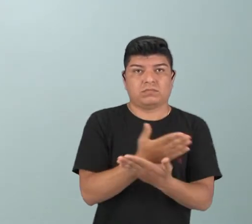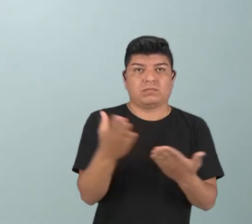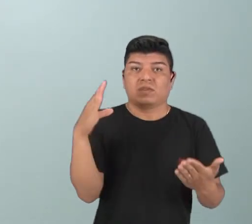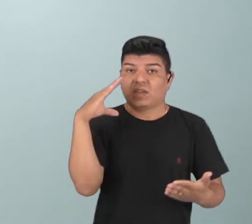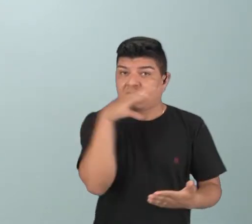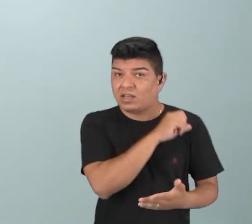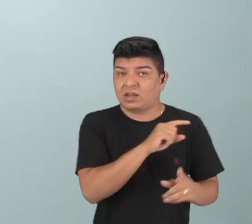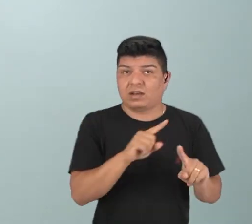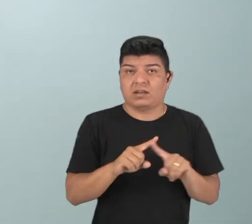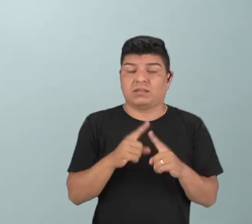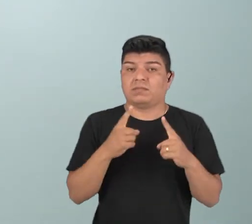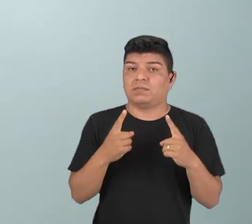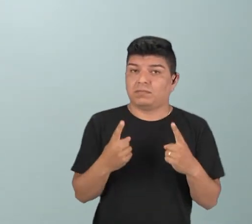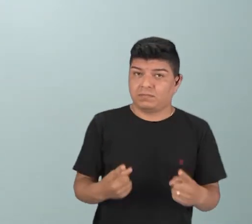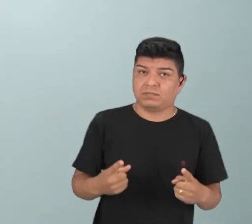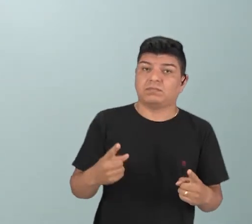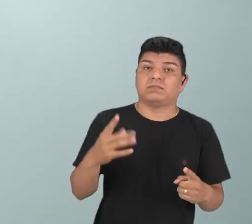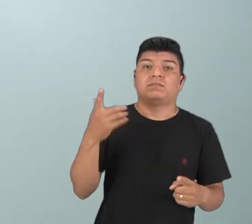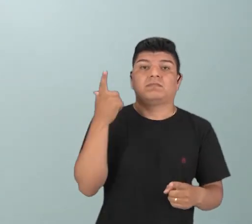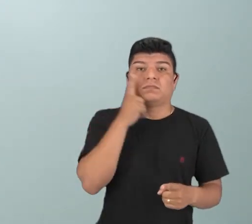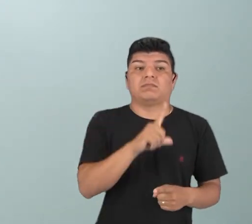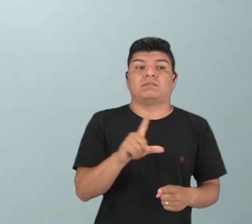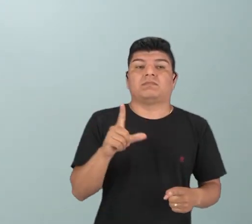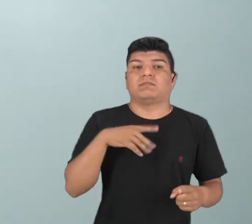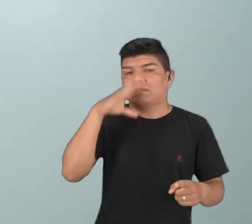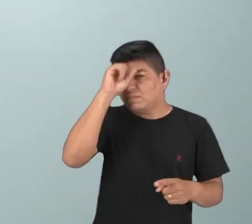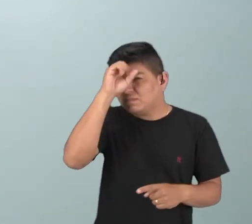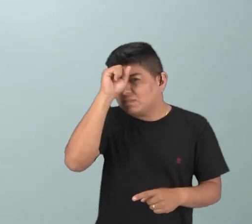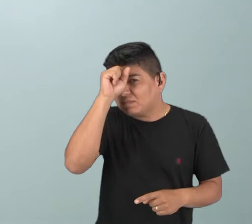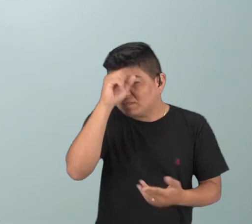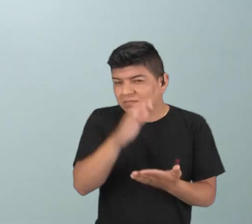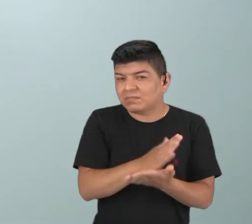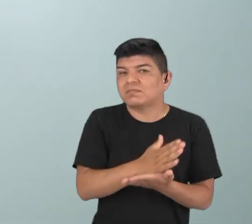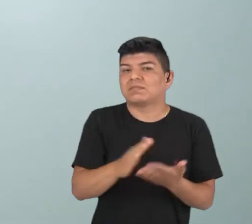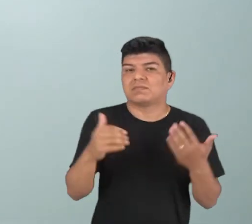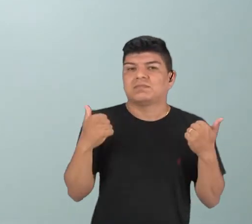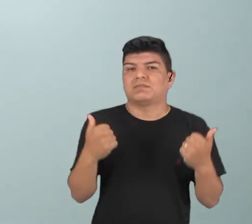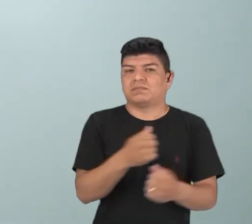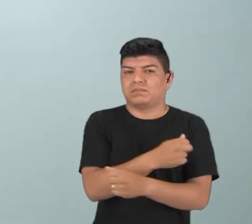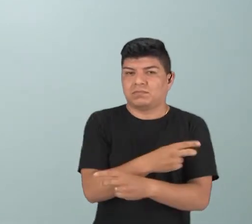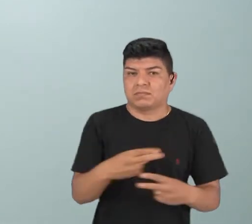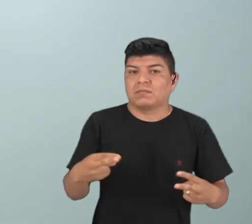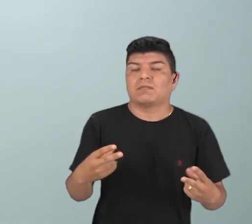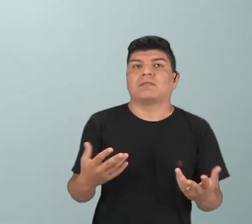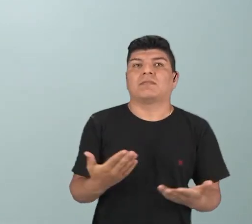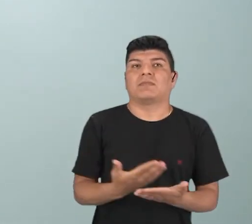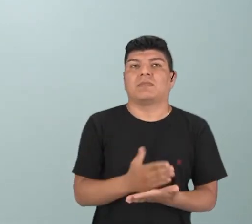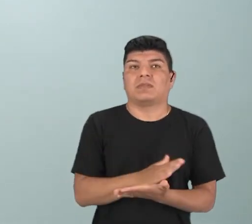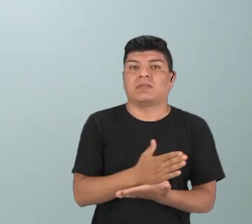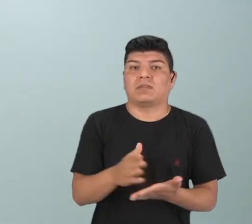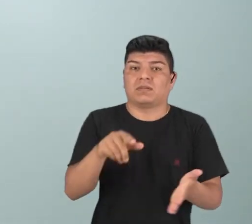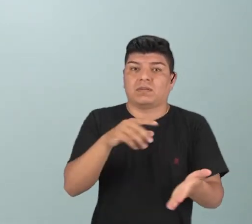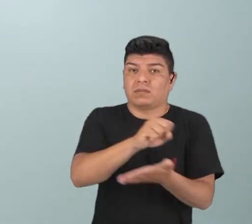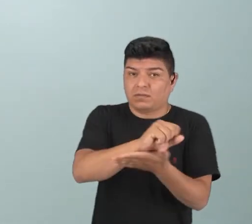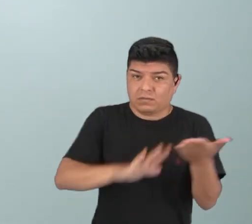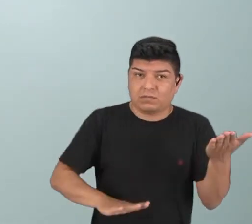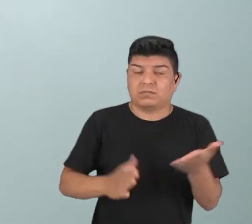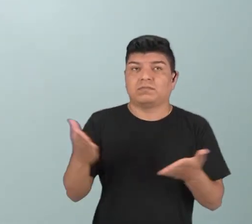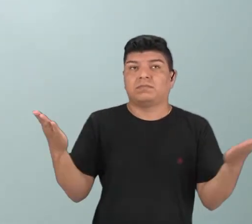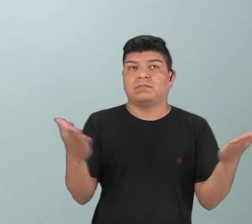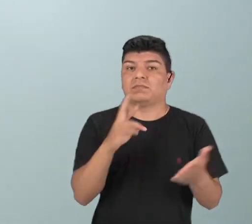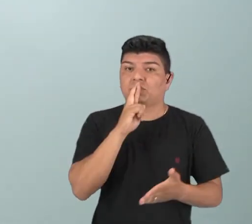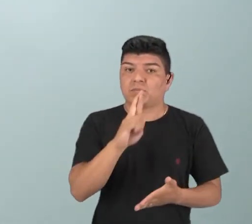forma rápida, mas dá para a gente aprender algumas coisas. Então vamos para algumas questões que eu gostaria que